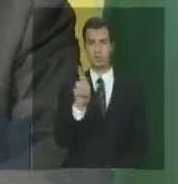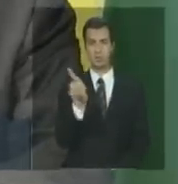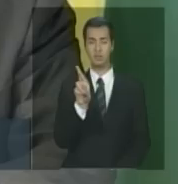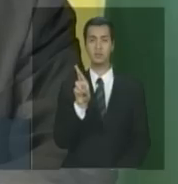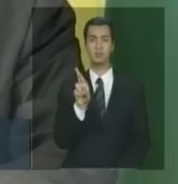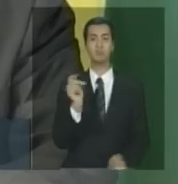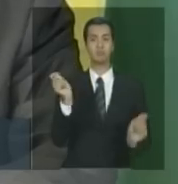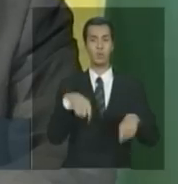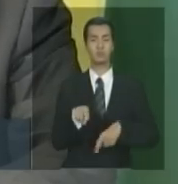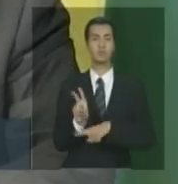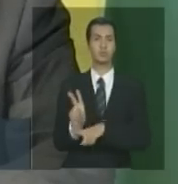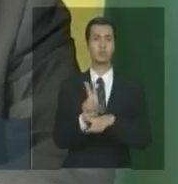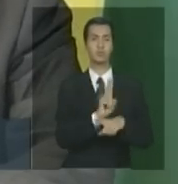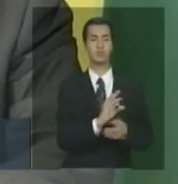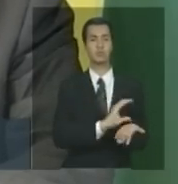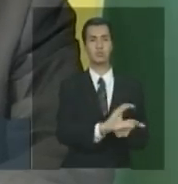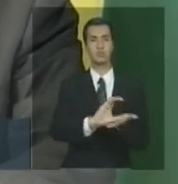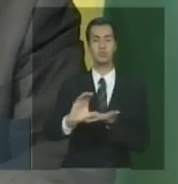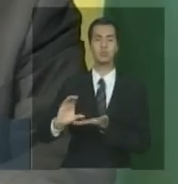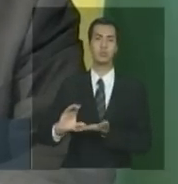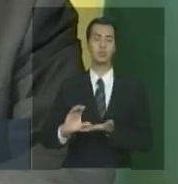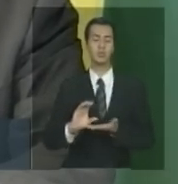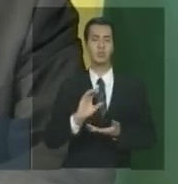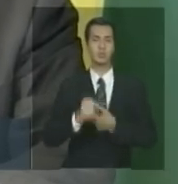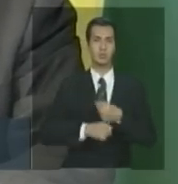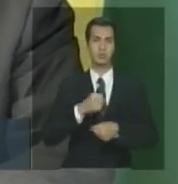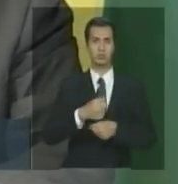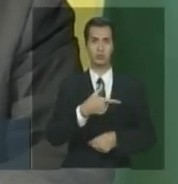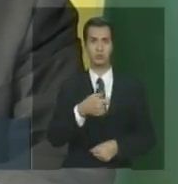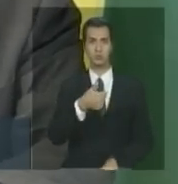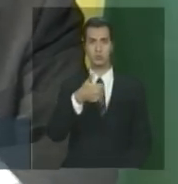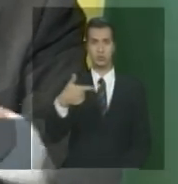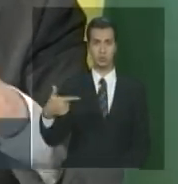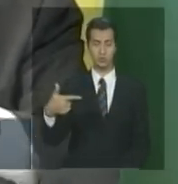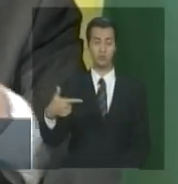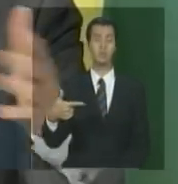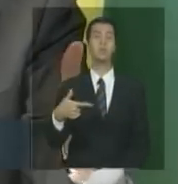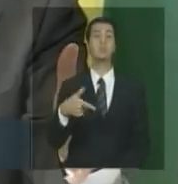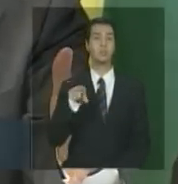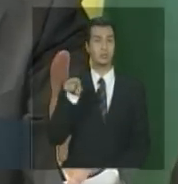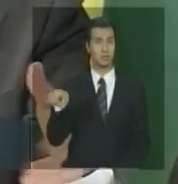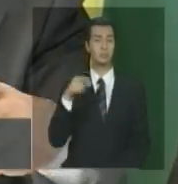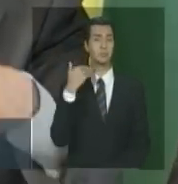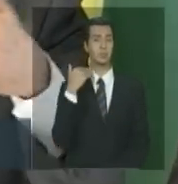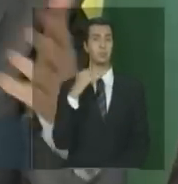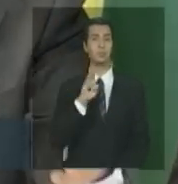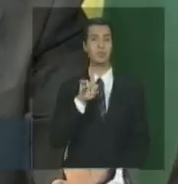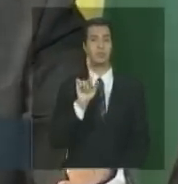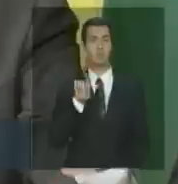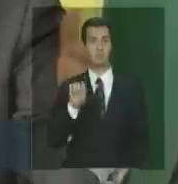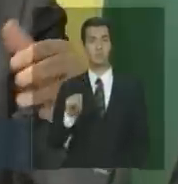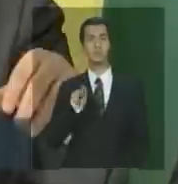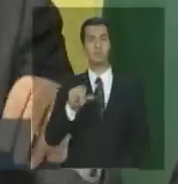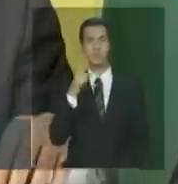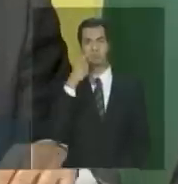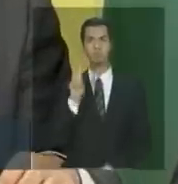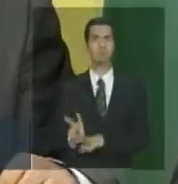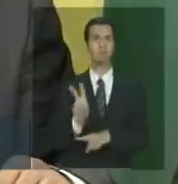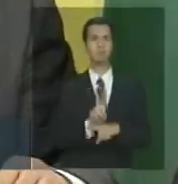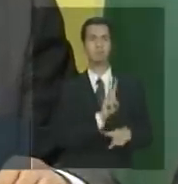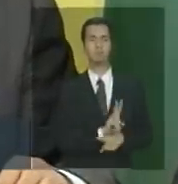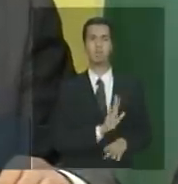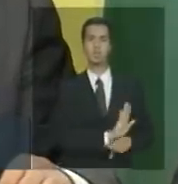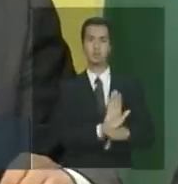2012 e continuará tendo nos próximos anos e vai continuar apoiando muito os investimentos, o capital de